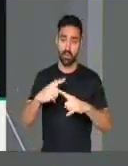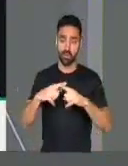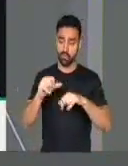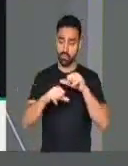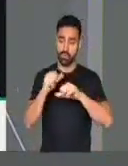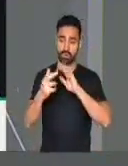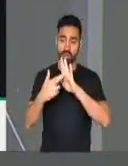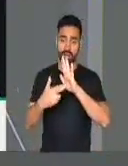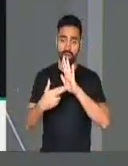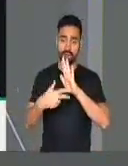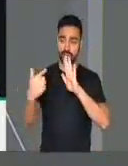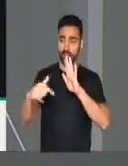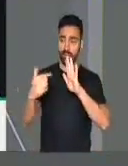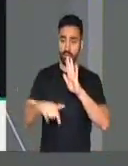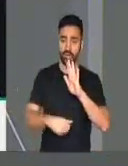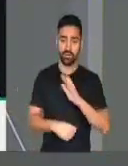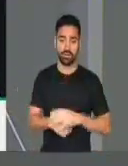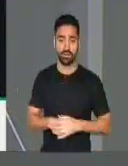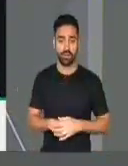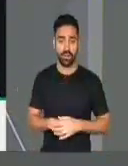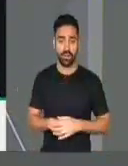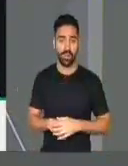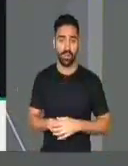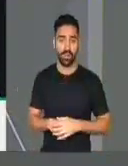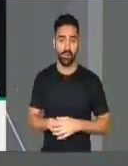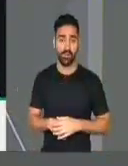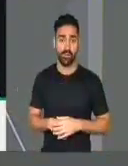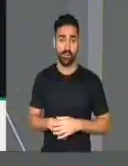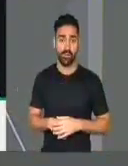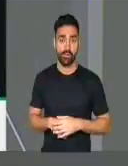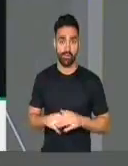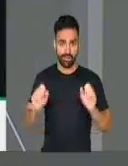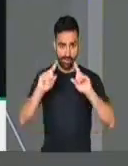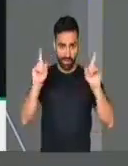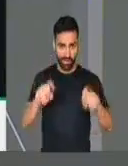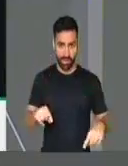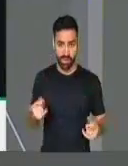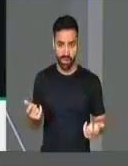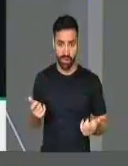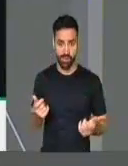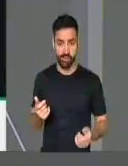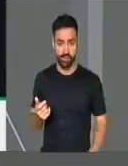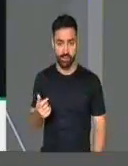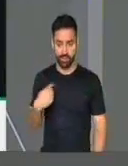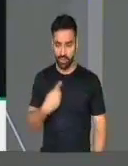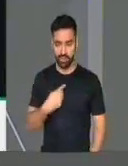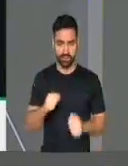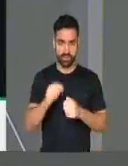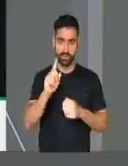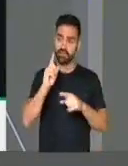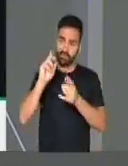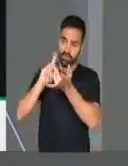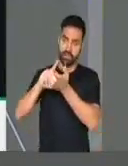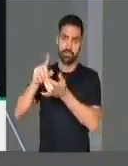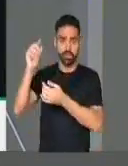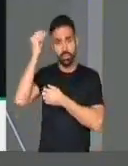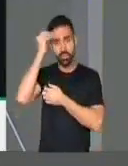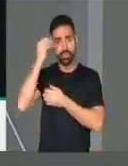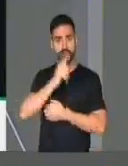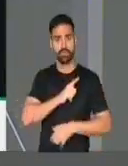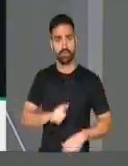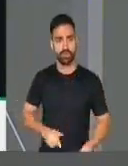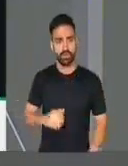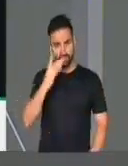trabalho, que fizemos da reforma trabalhista, será que fizemos, não, que esse governo fez? Será que